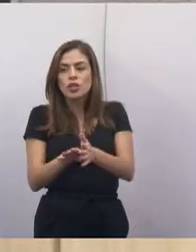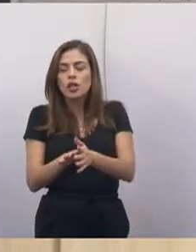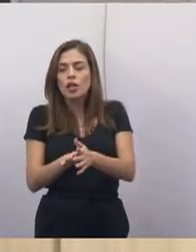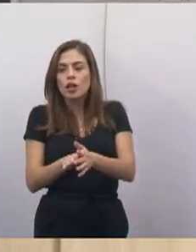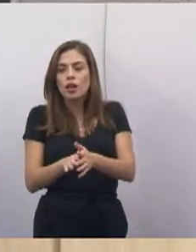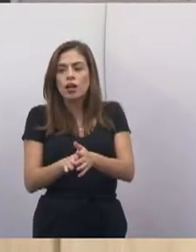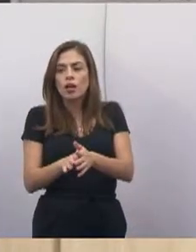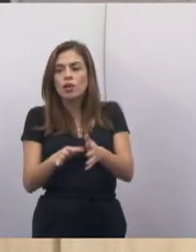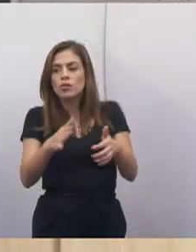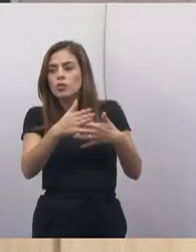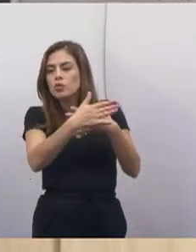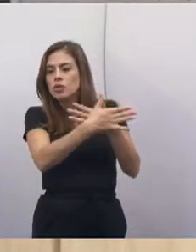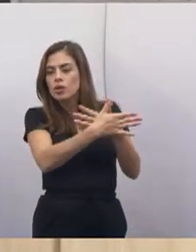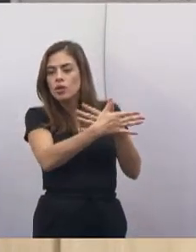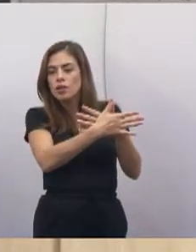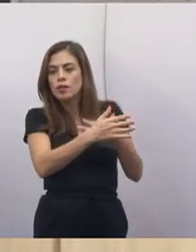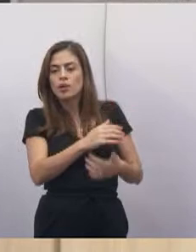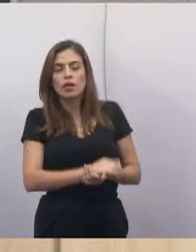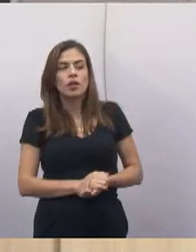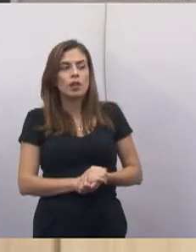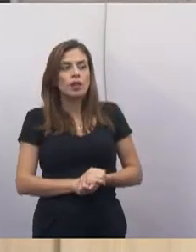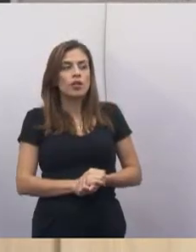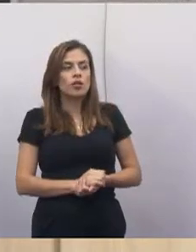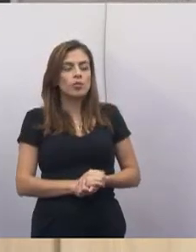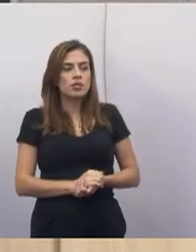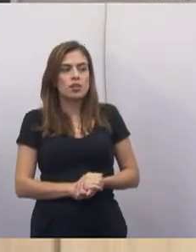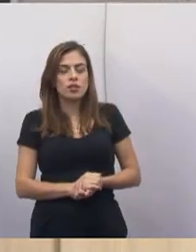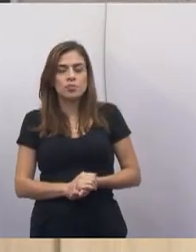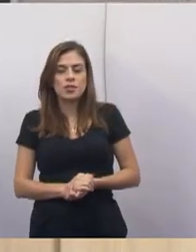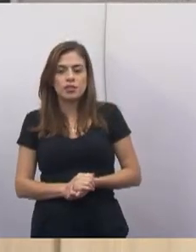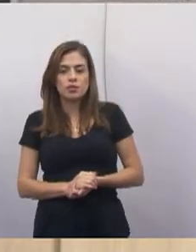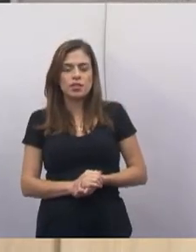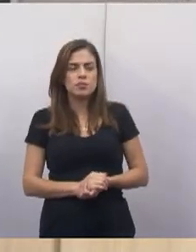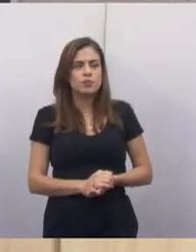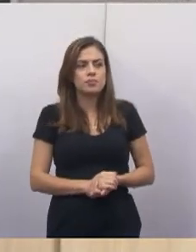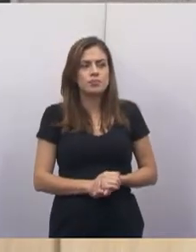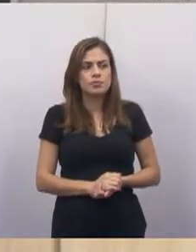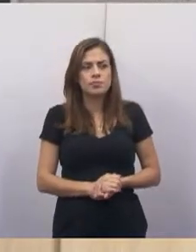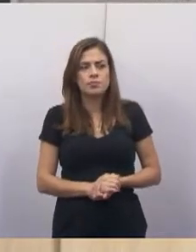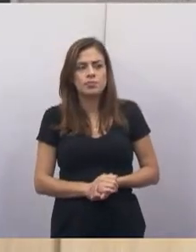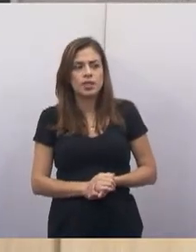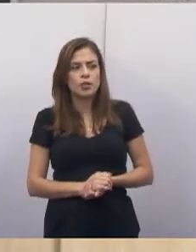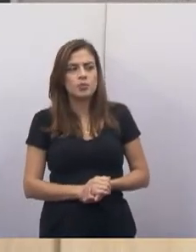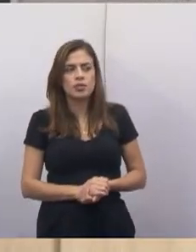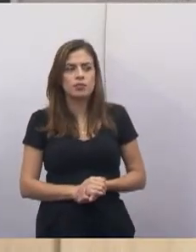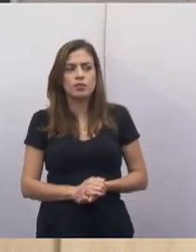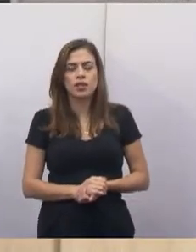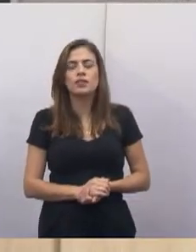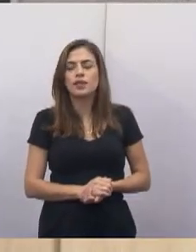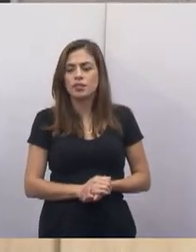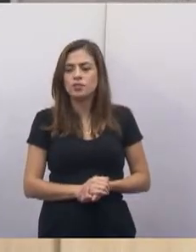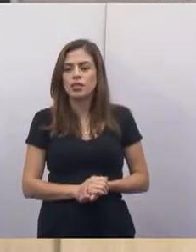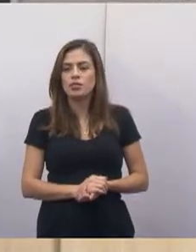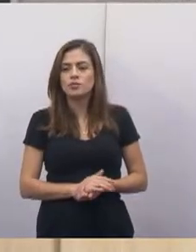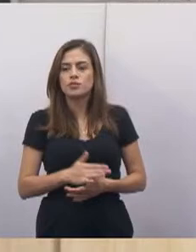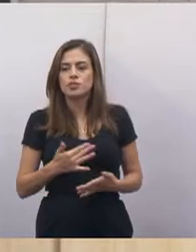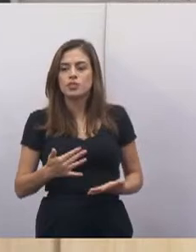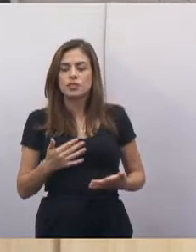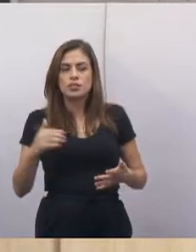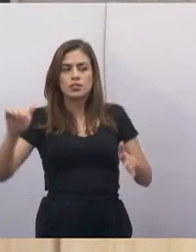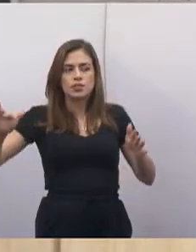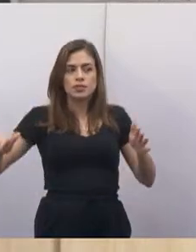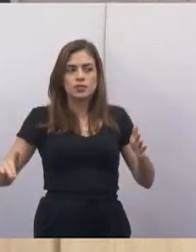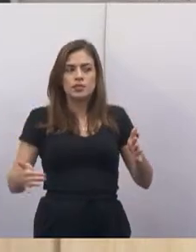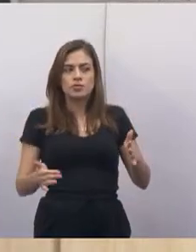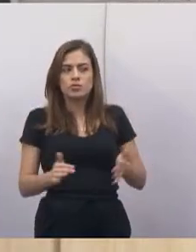obrigados a se locomoverem para locais mais distantes para acessarem uma guia